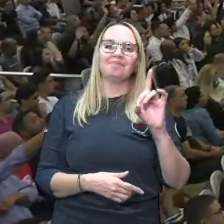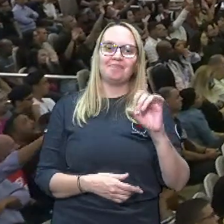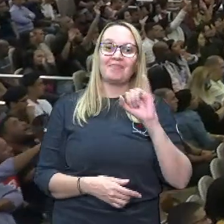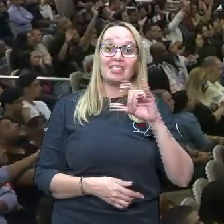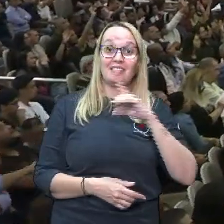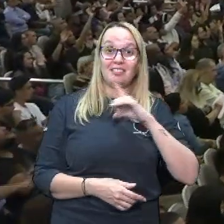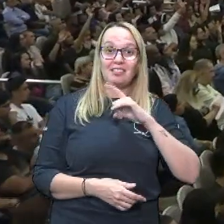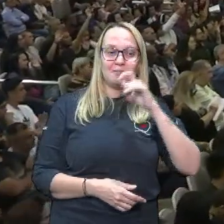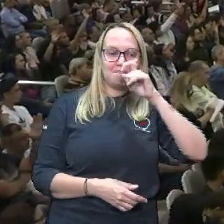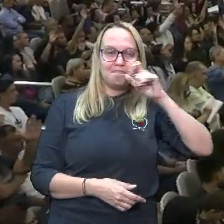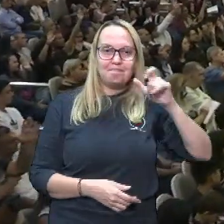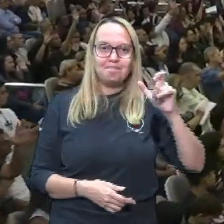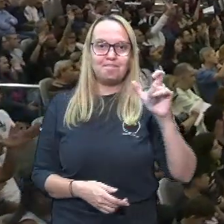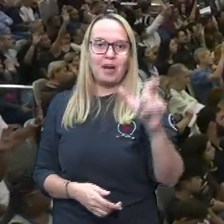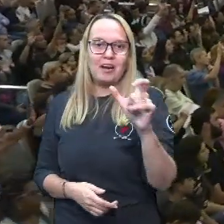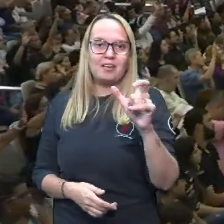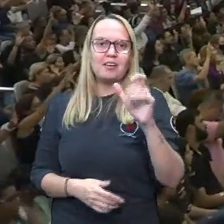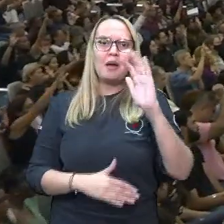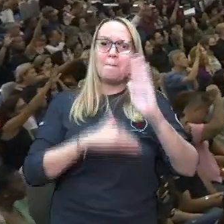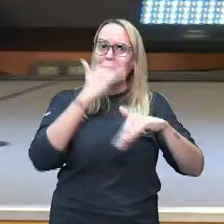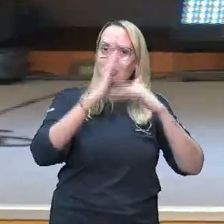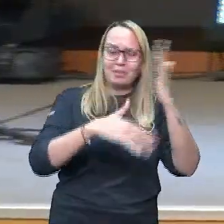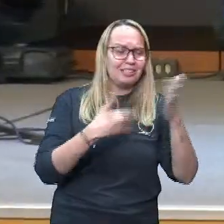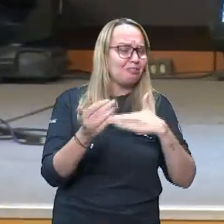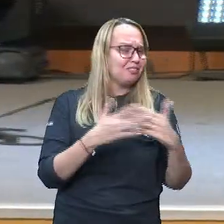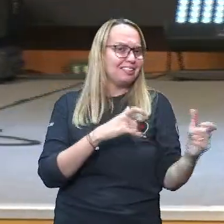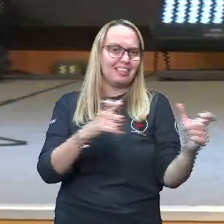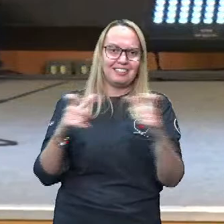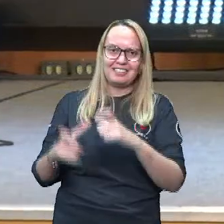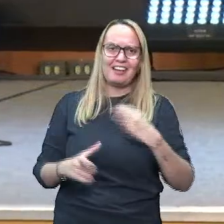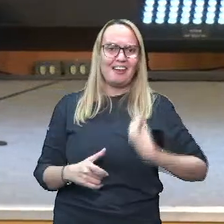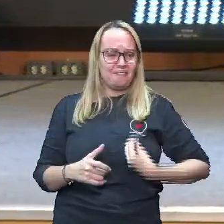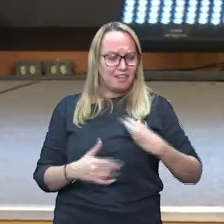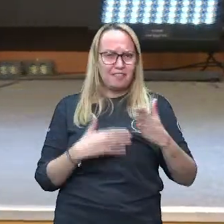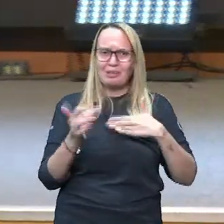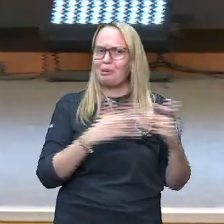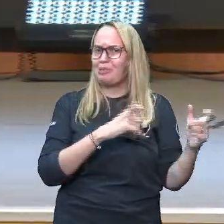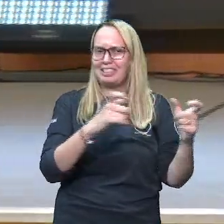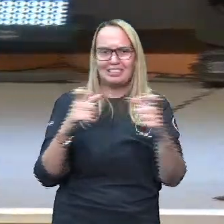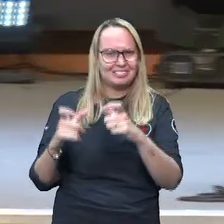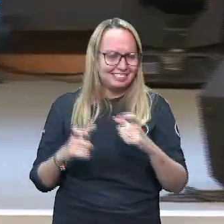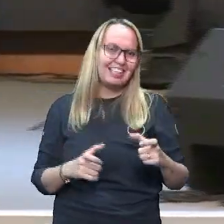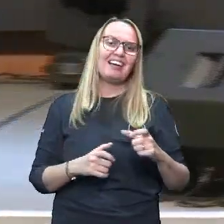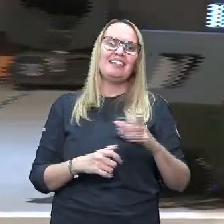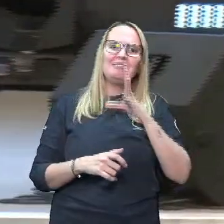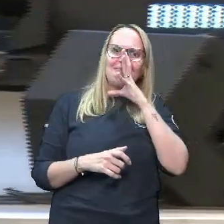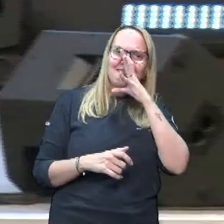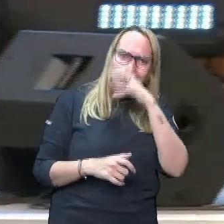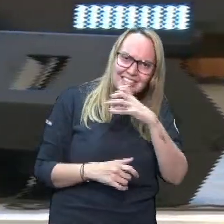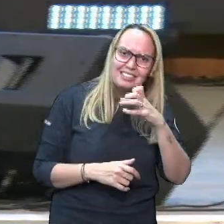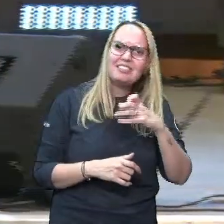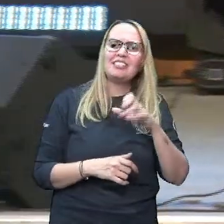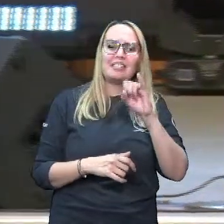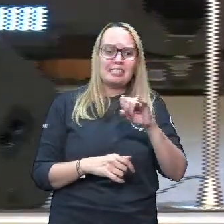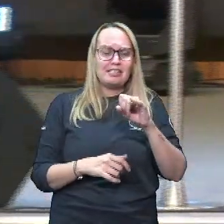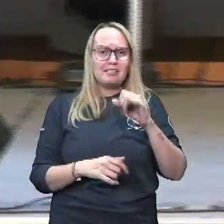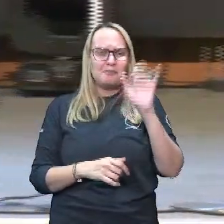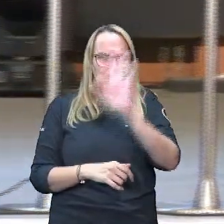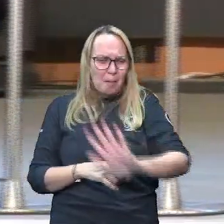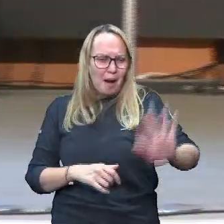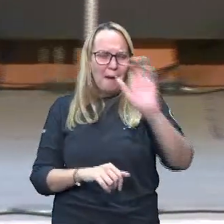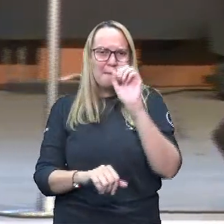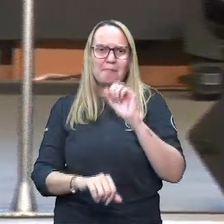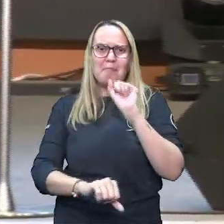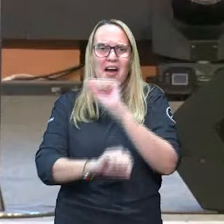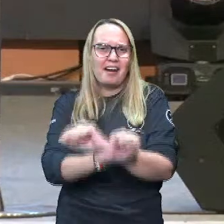de uma palavra, prosperam onde não era para prosperar, sobrevive onde não era para sobreviver, insiste onde era para parar. Debaixo de